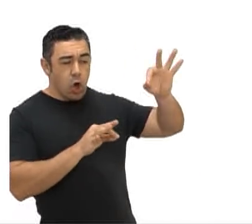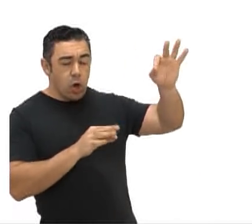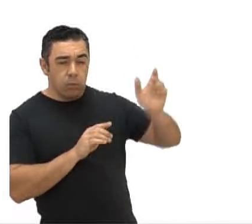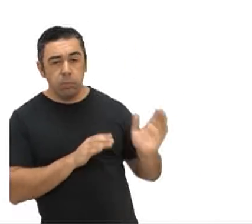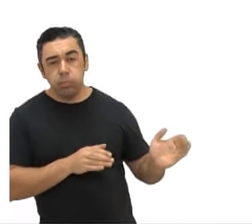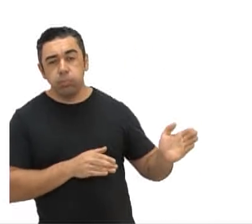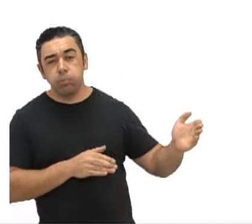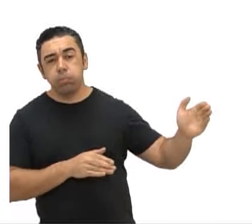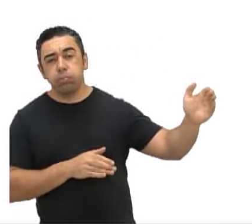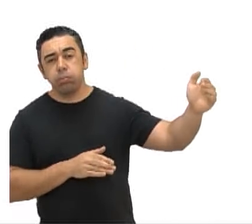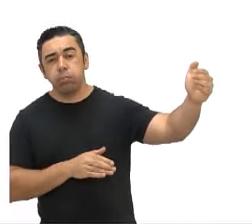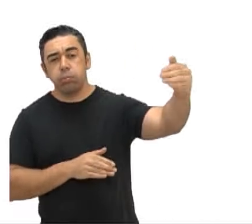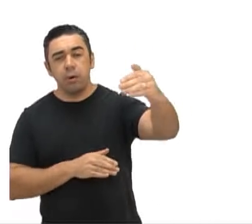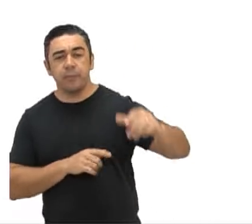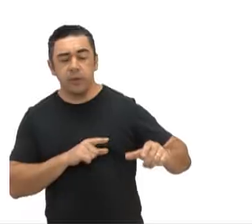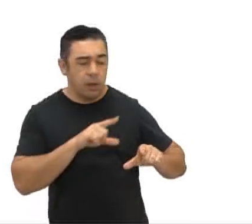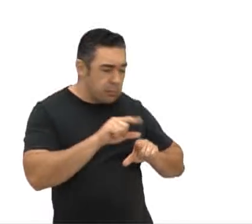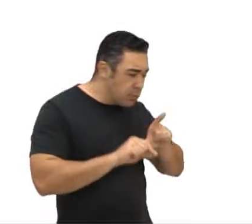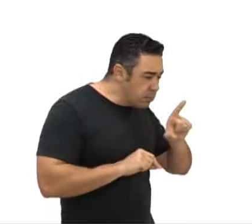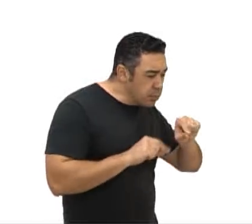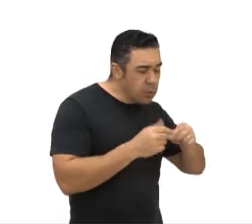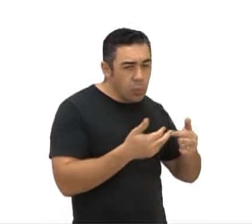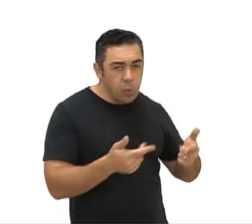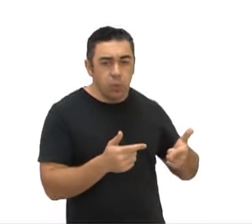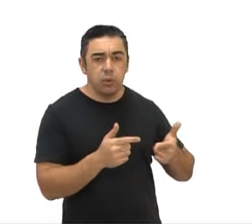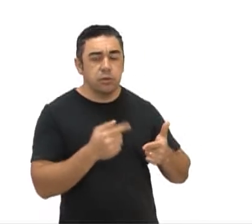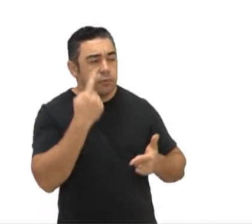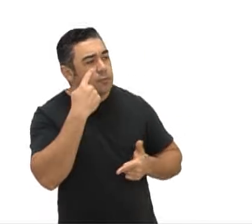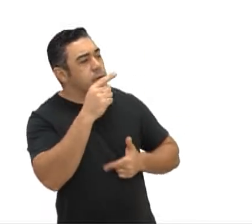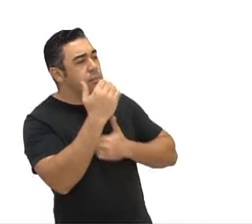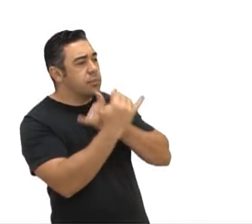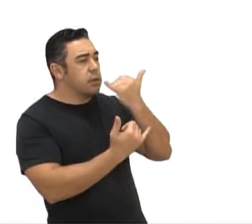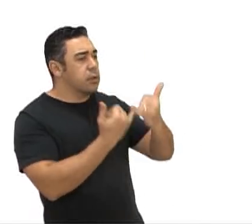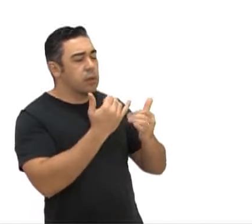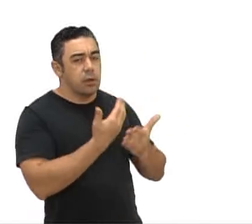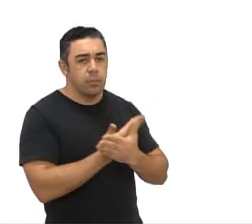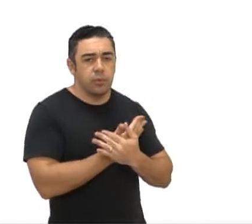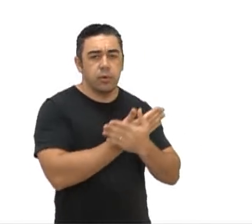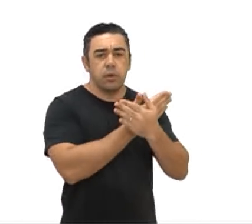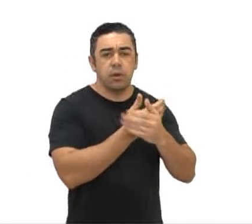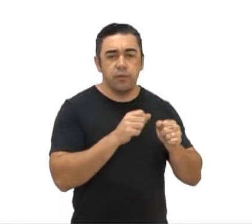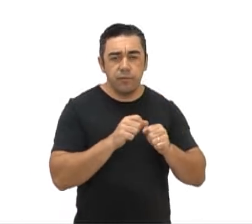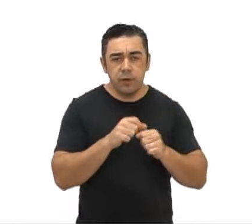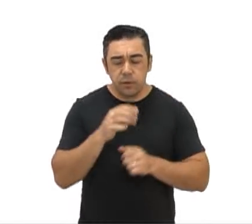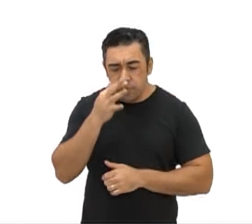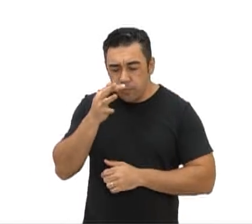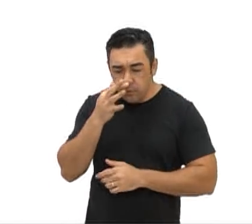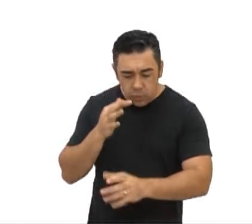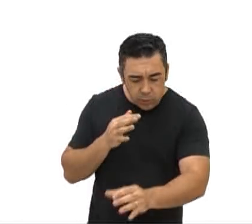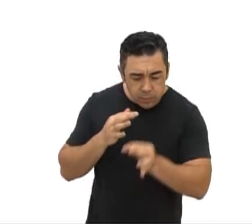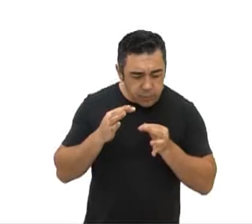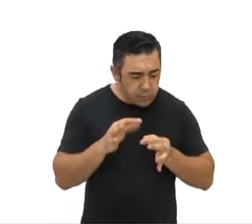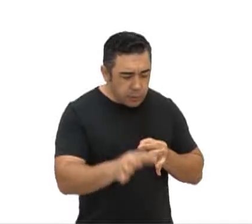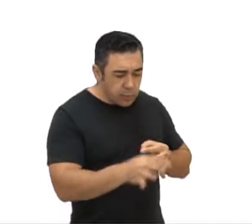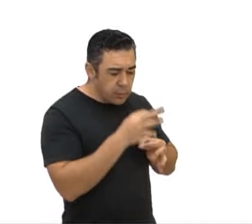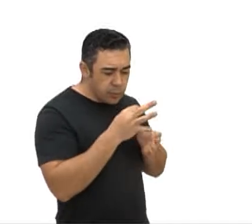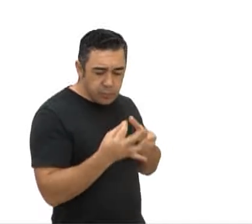colher avelãs, a correr atrás das borboletas e a fazer ramos com as florezinhas que